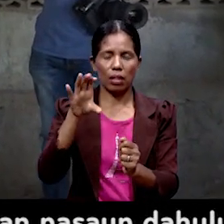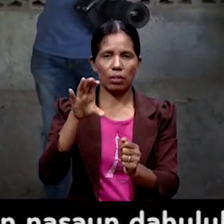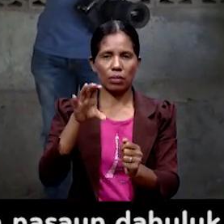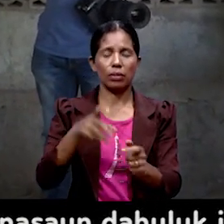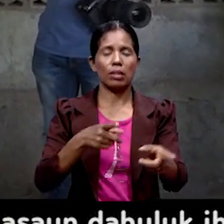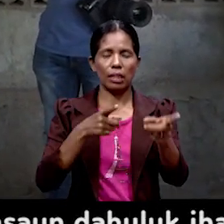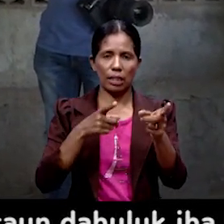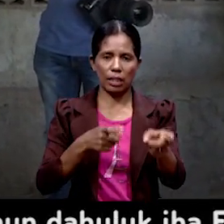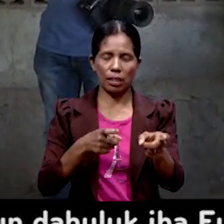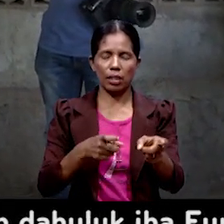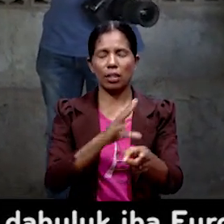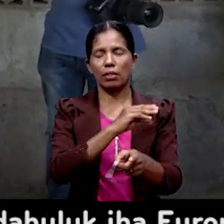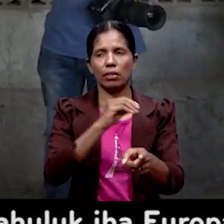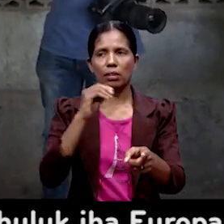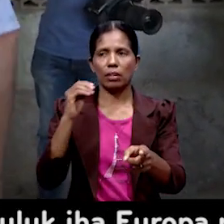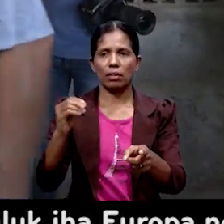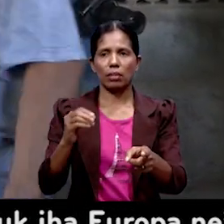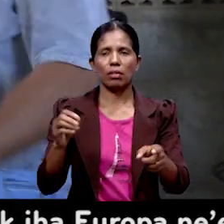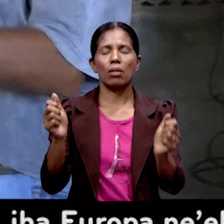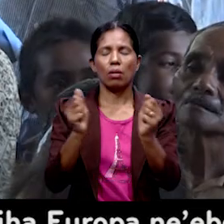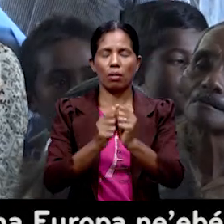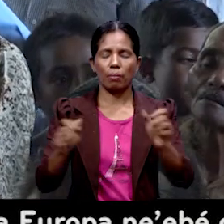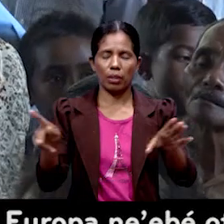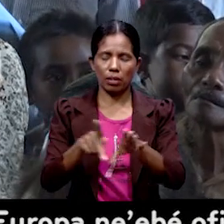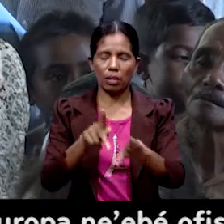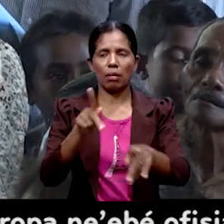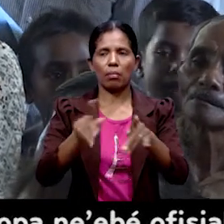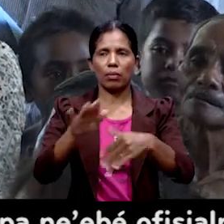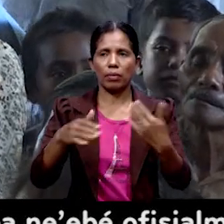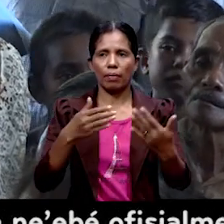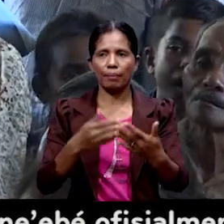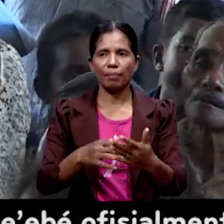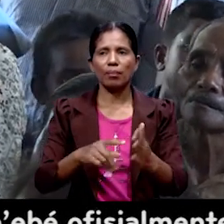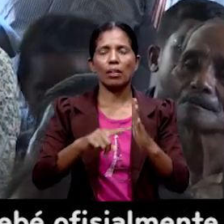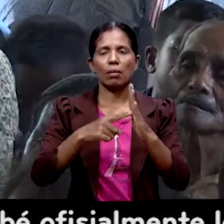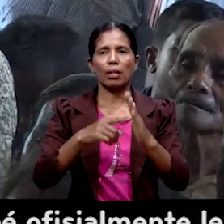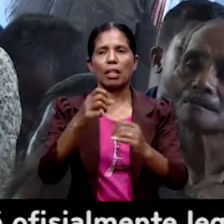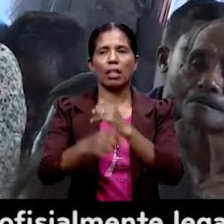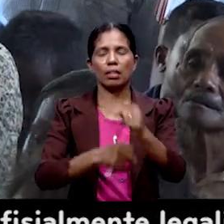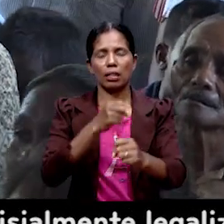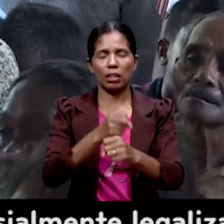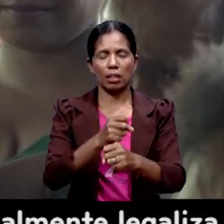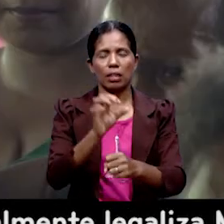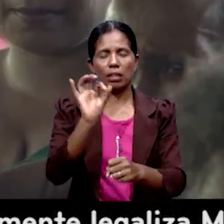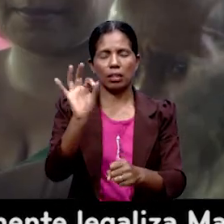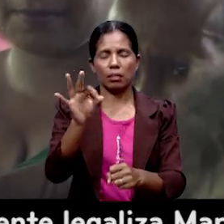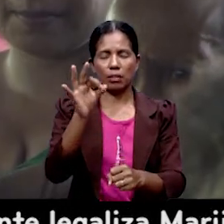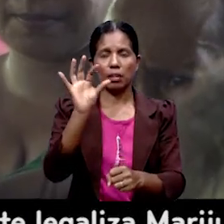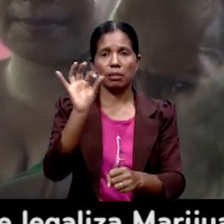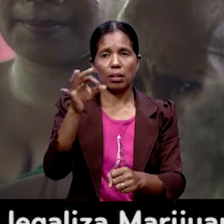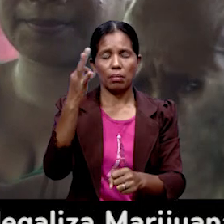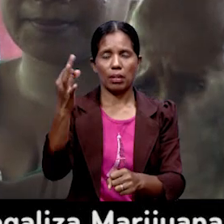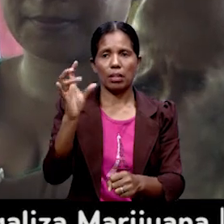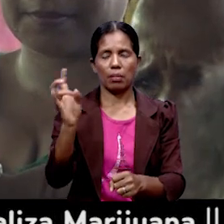ia, mas. Kau partisipasi bumbu tomatnya. Sanan aktuir hahu yatinan rihung ida atau si awal nulu resinen ni hahu